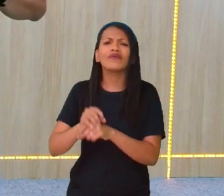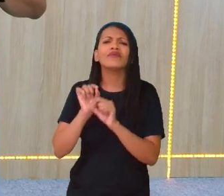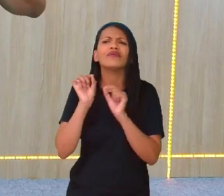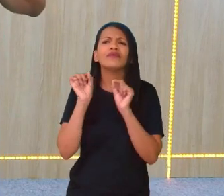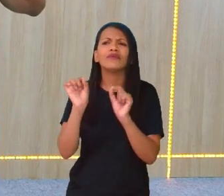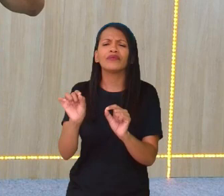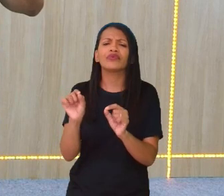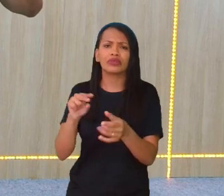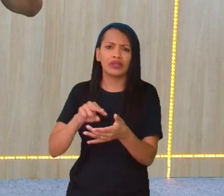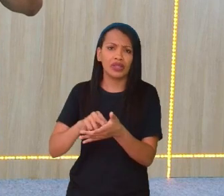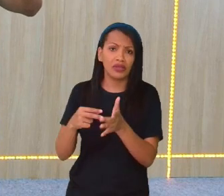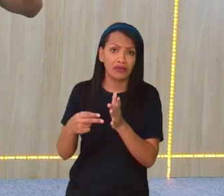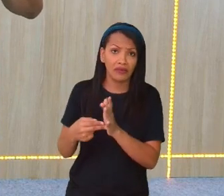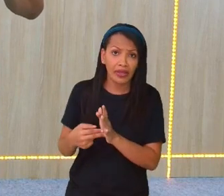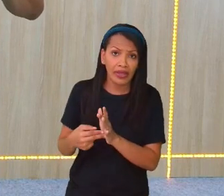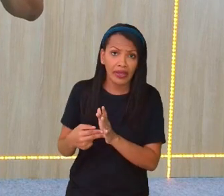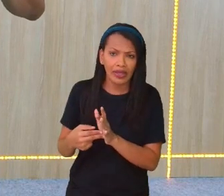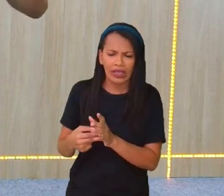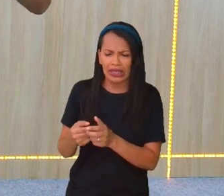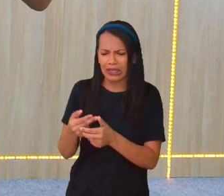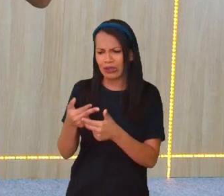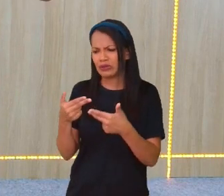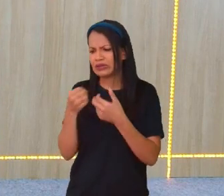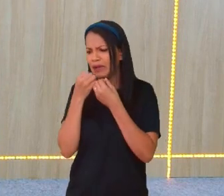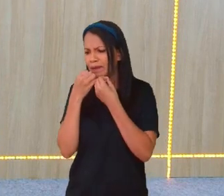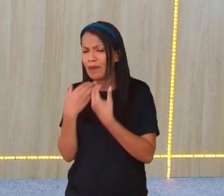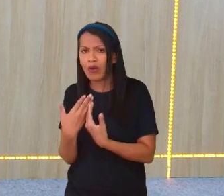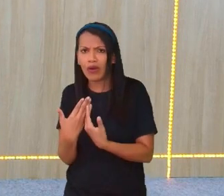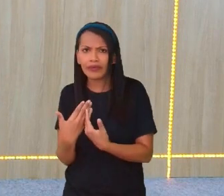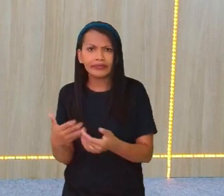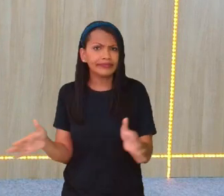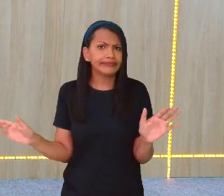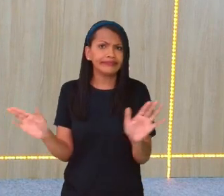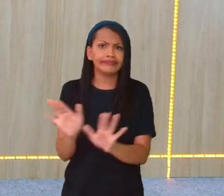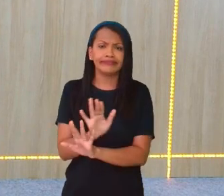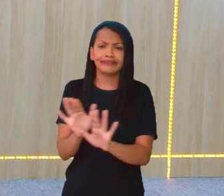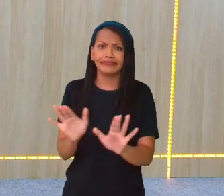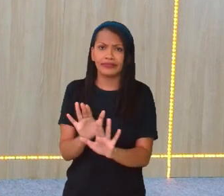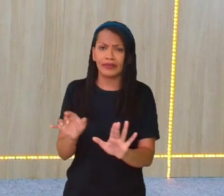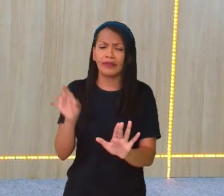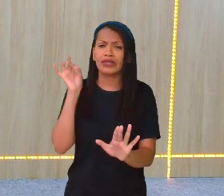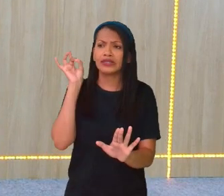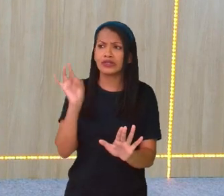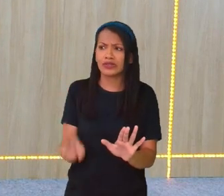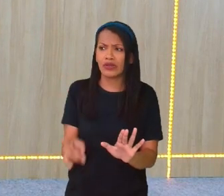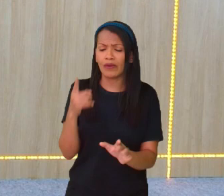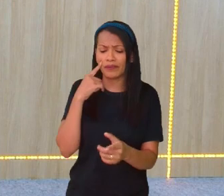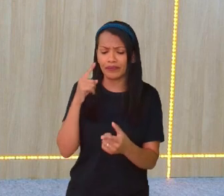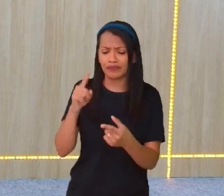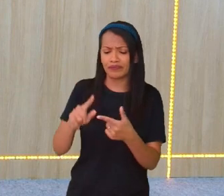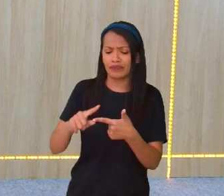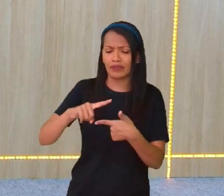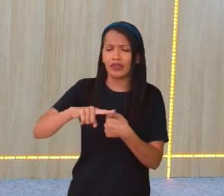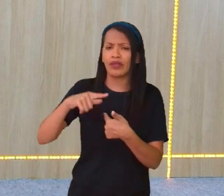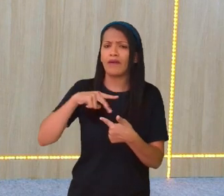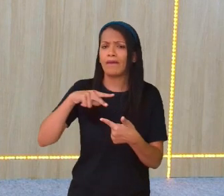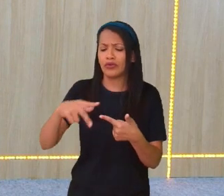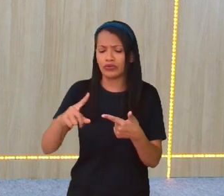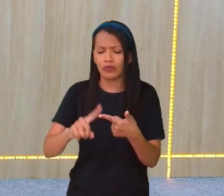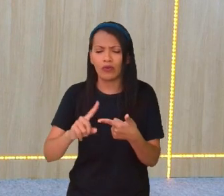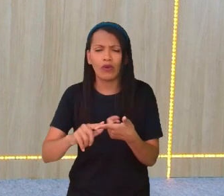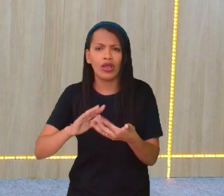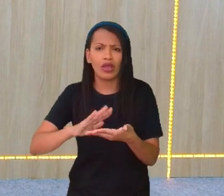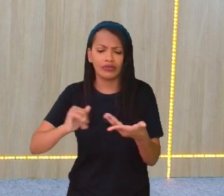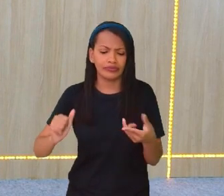Portanto, não tinha coisa boa nem para nenhum desses povos que eu disse aqui, ó. Portugueses,